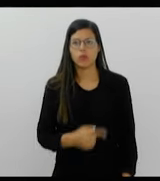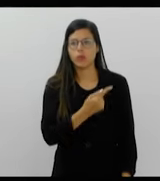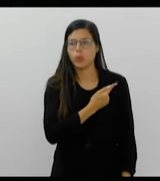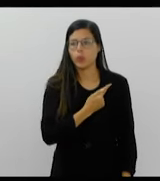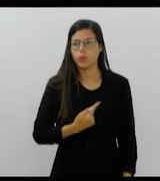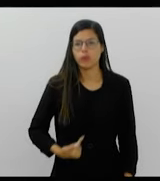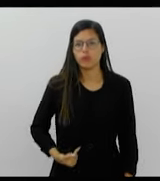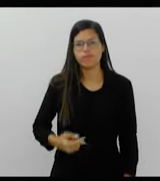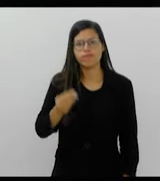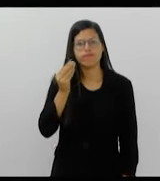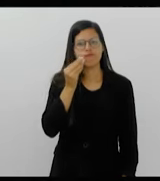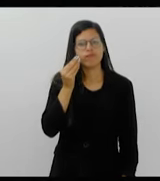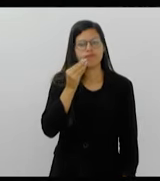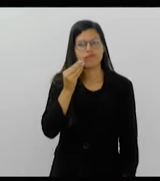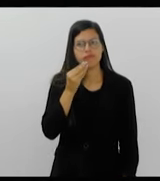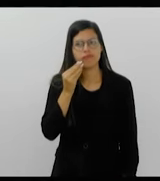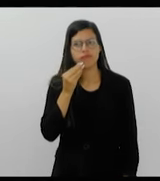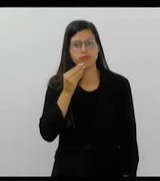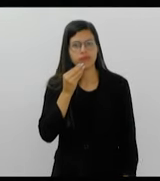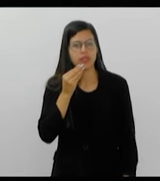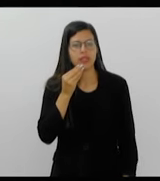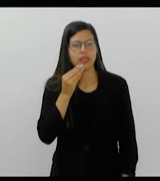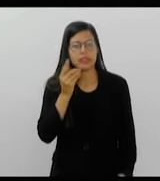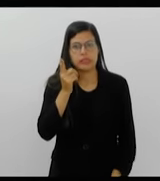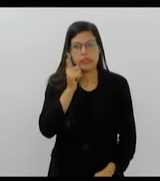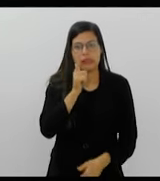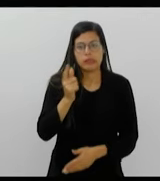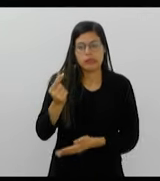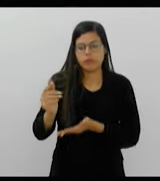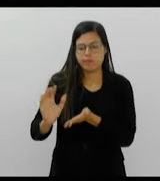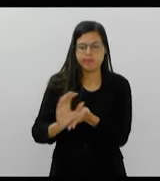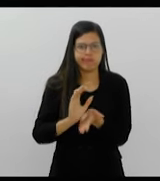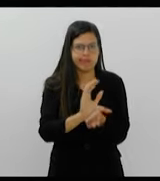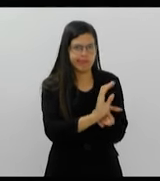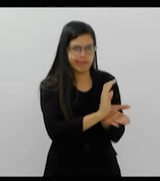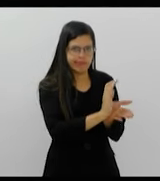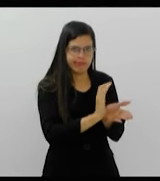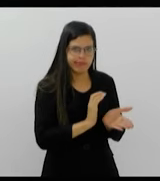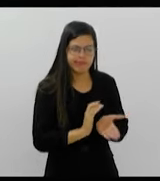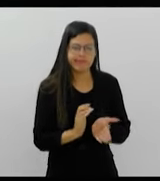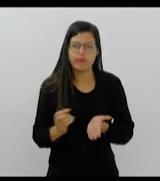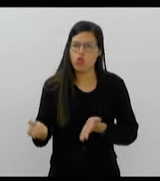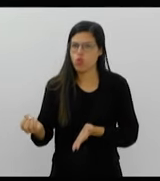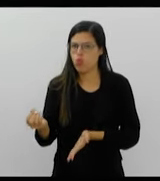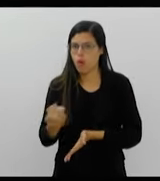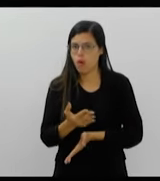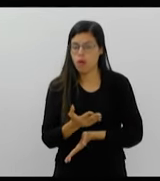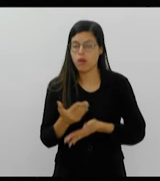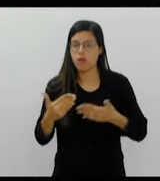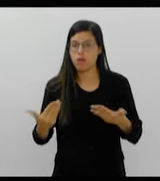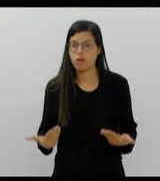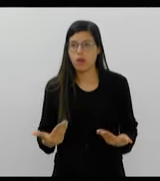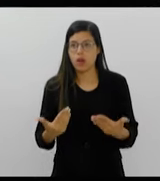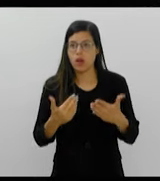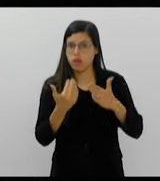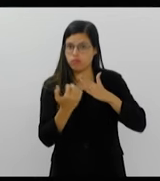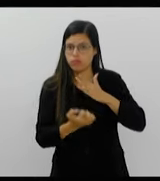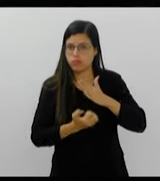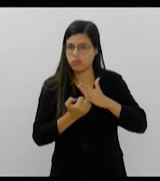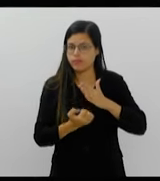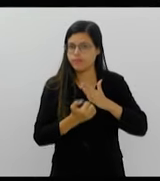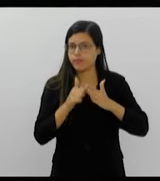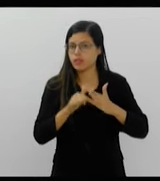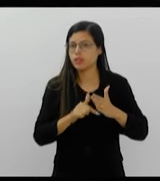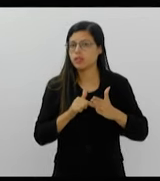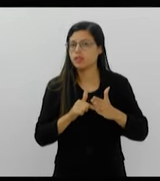tenta buscar novas fontes de financiamento e, nesse caso, a concessão desse serviço de